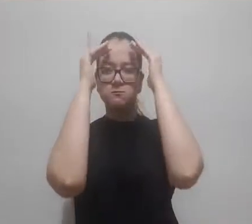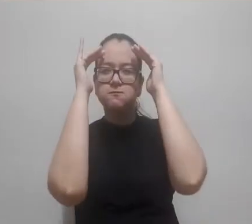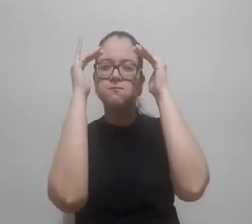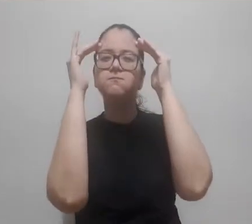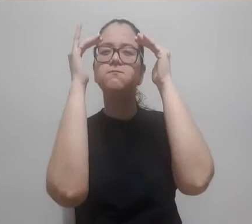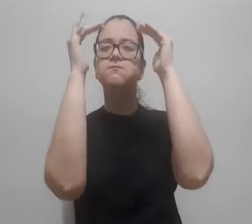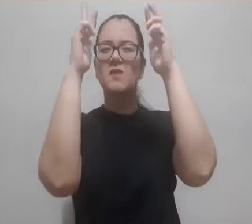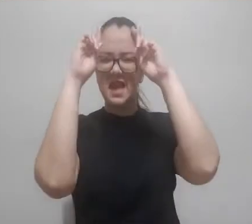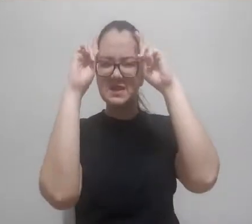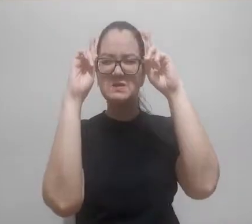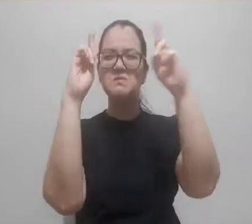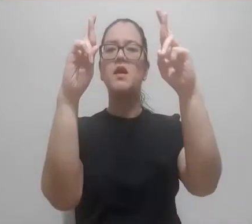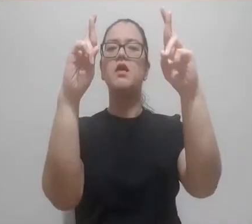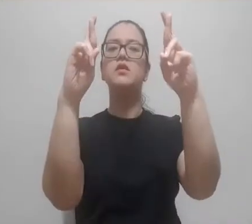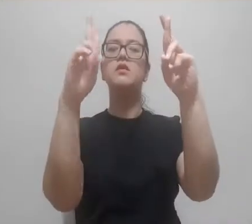homem estranho, né?